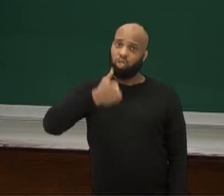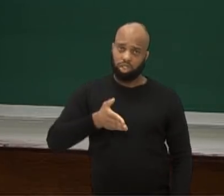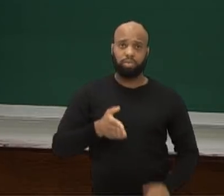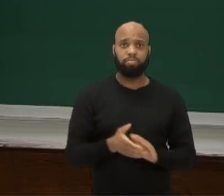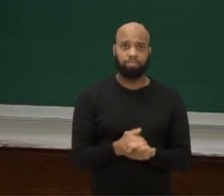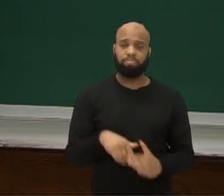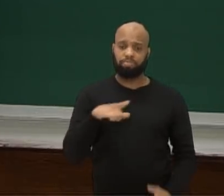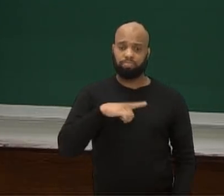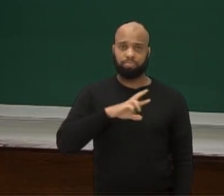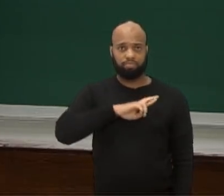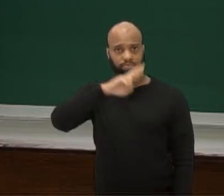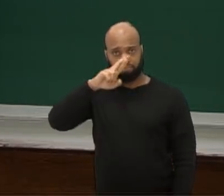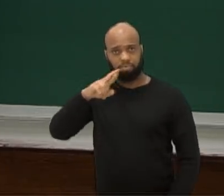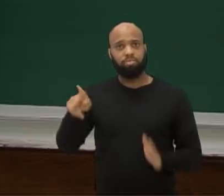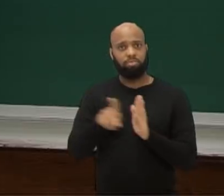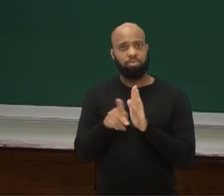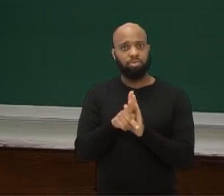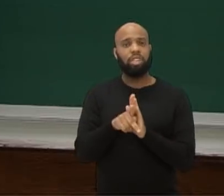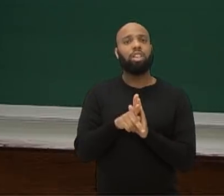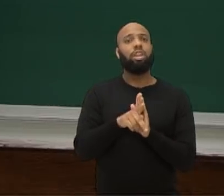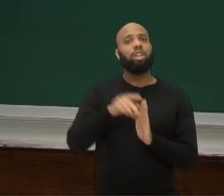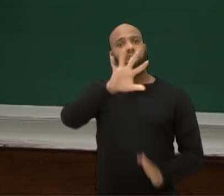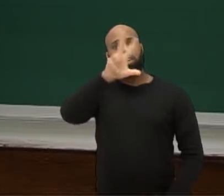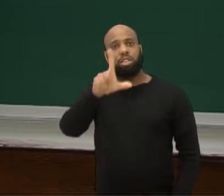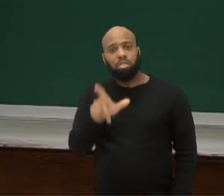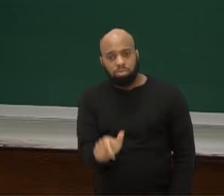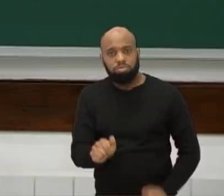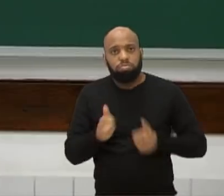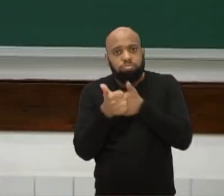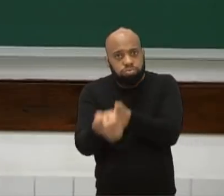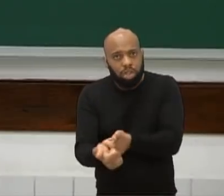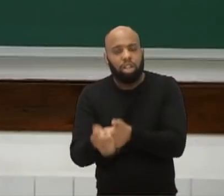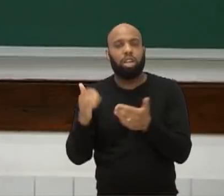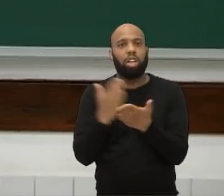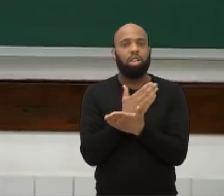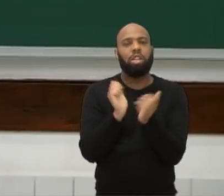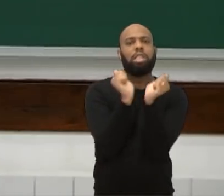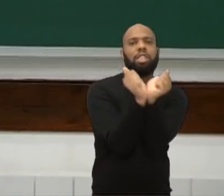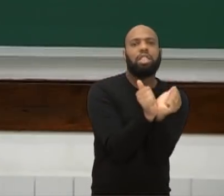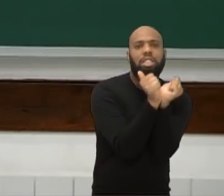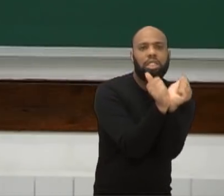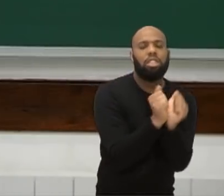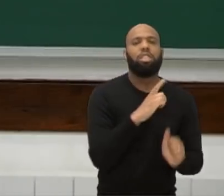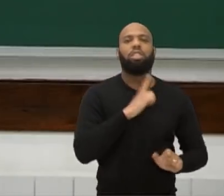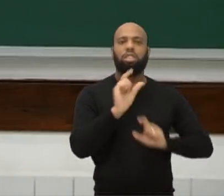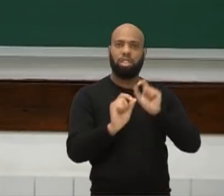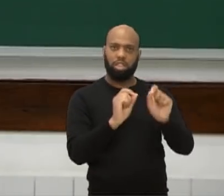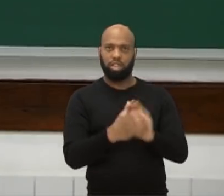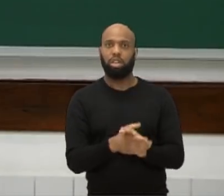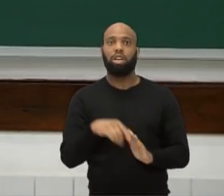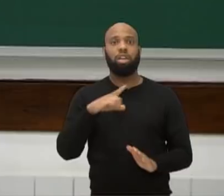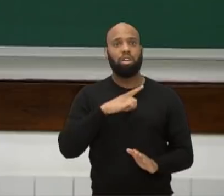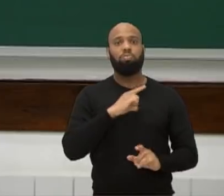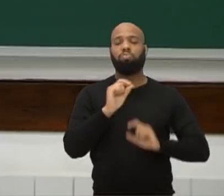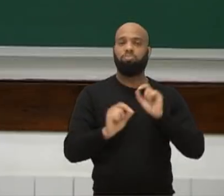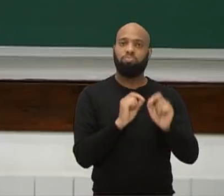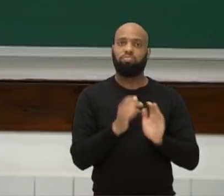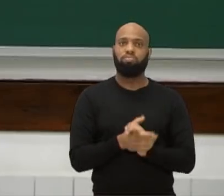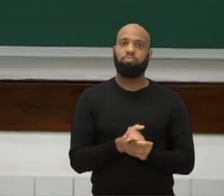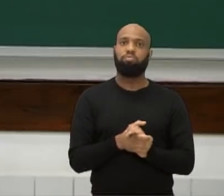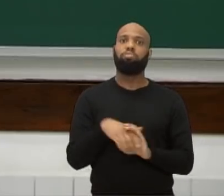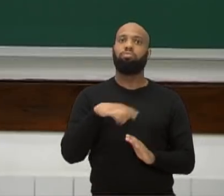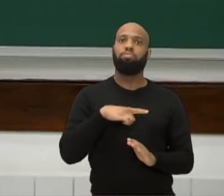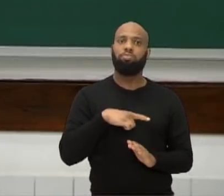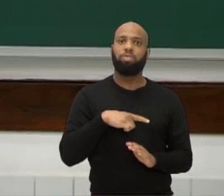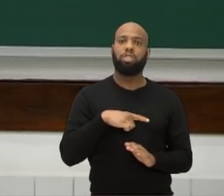seja, religiões africanas. Alguns escravizados, afrodescendentes, receberam